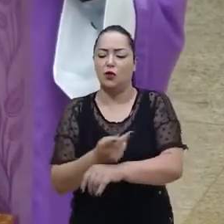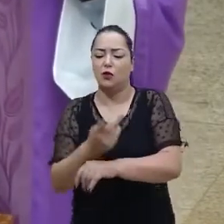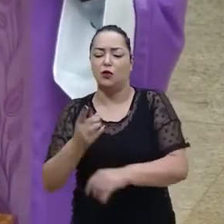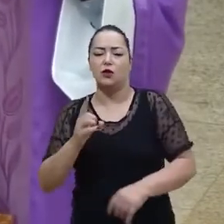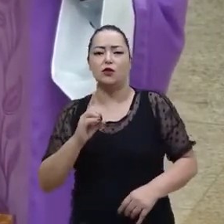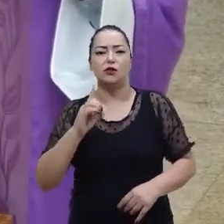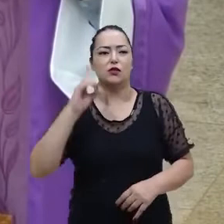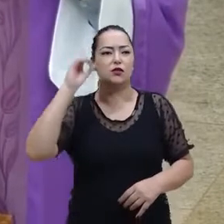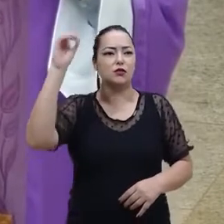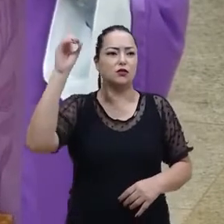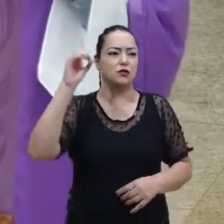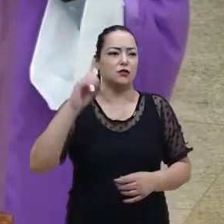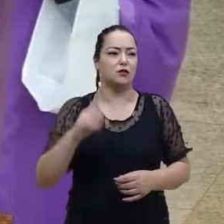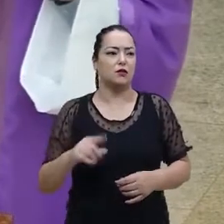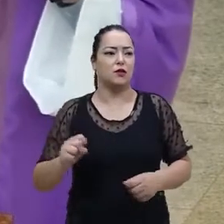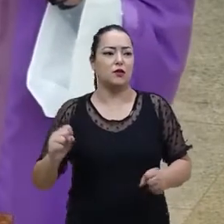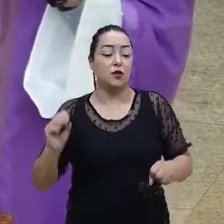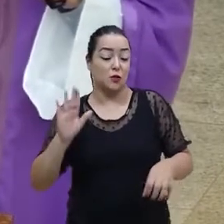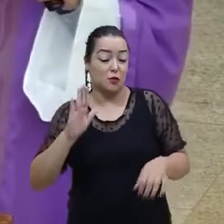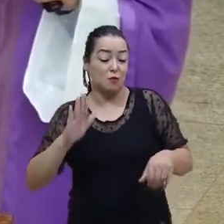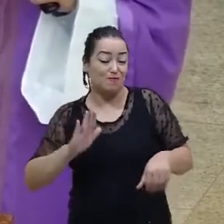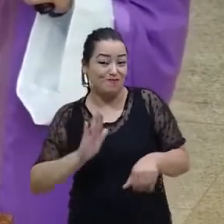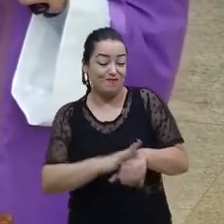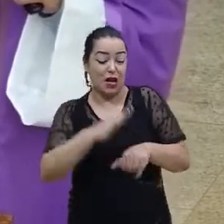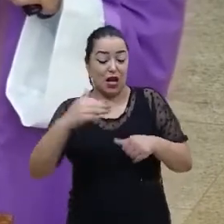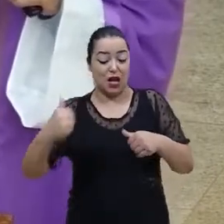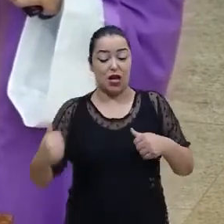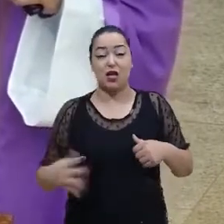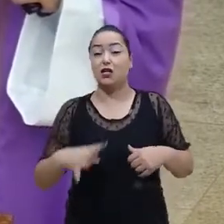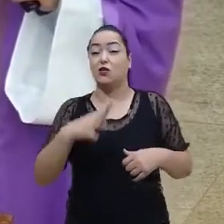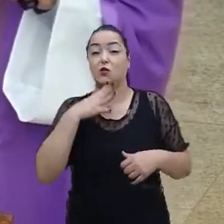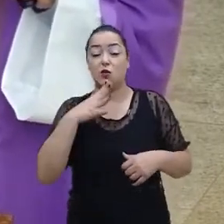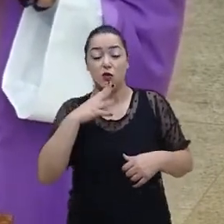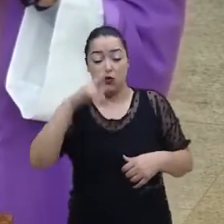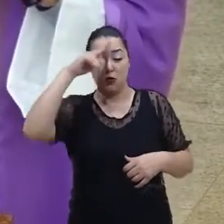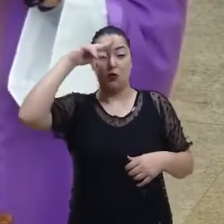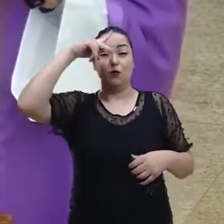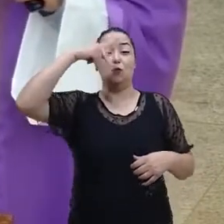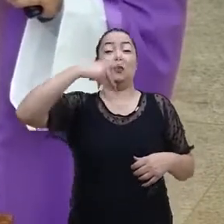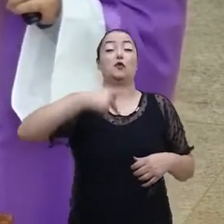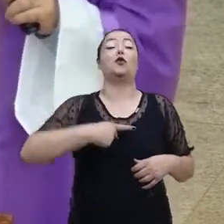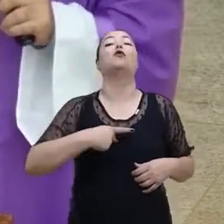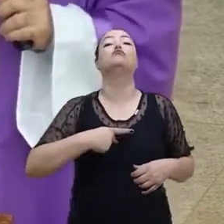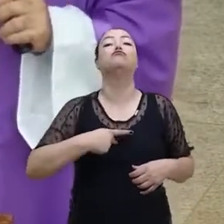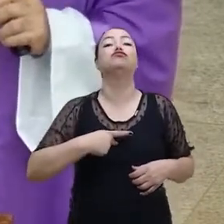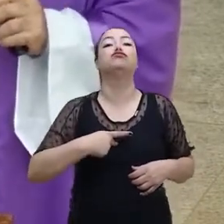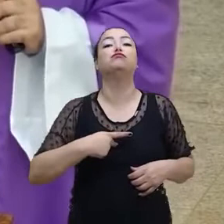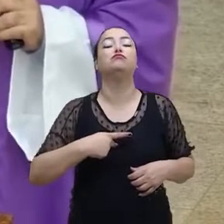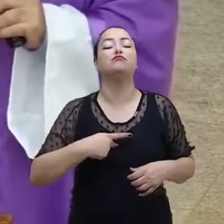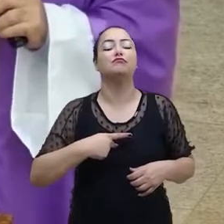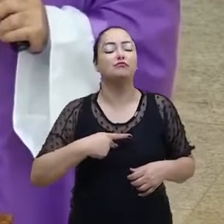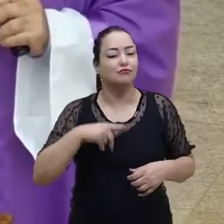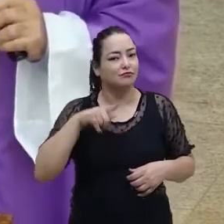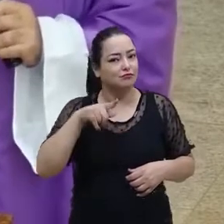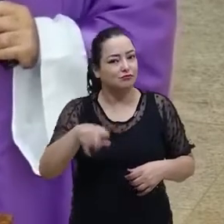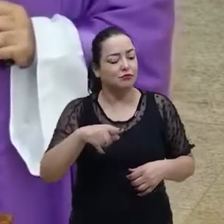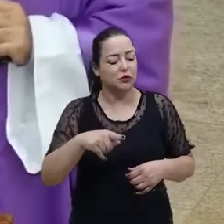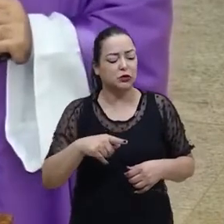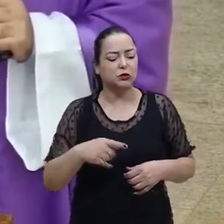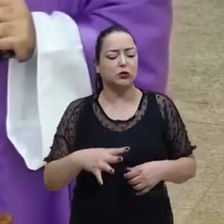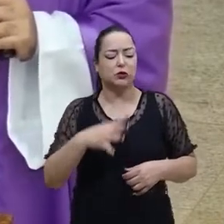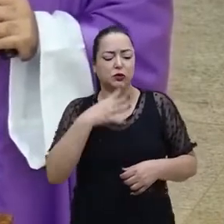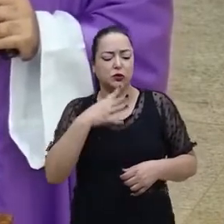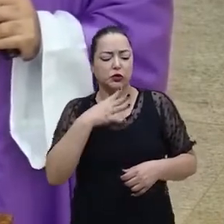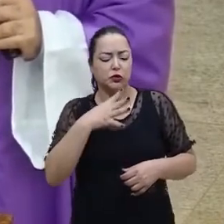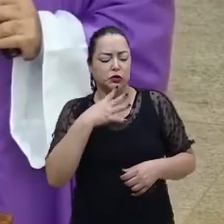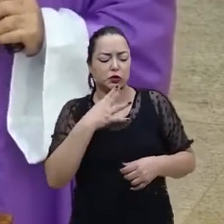Deus o quanto mais próximo desse mais íntimo de si tá bebendo nessa fonte que está dentro